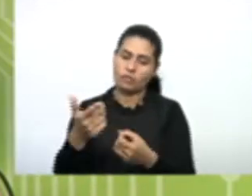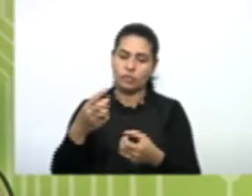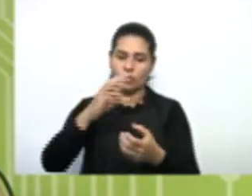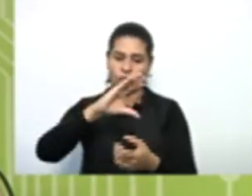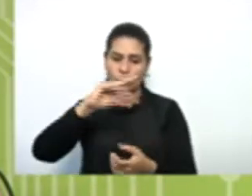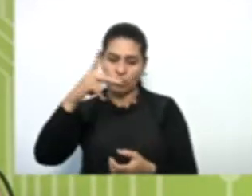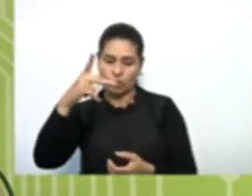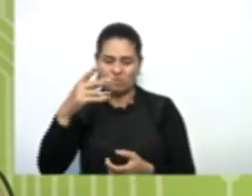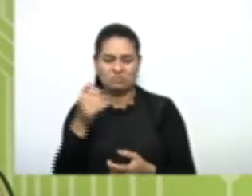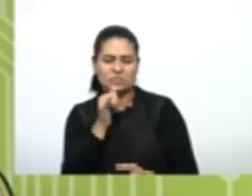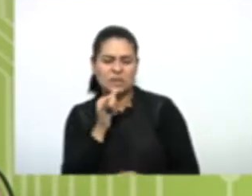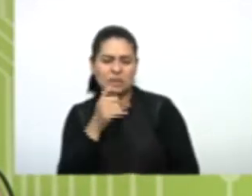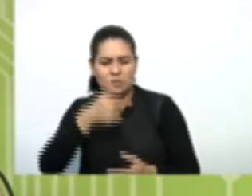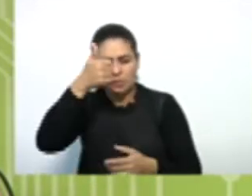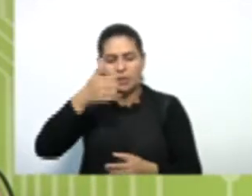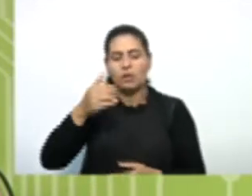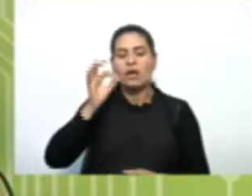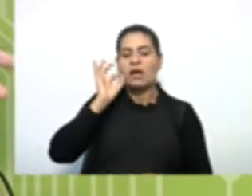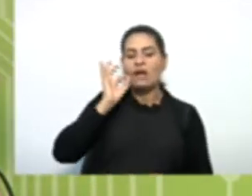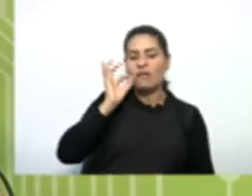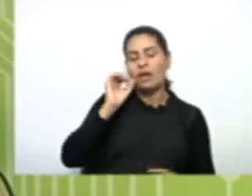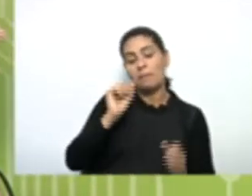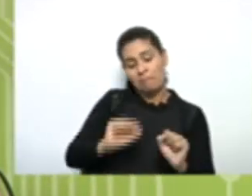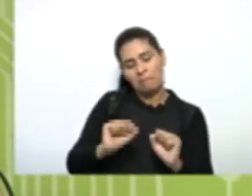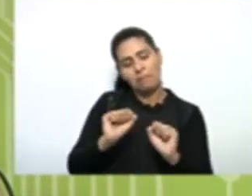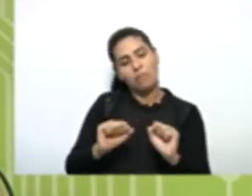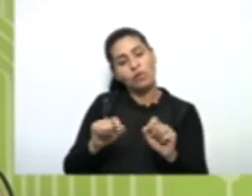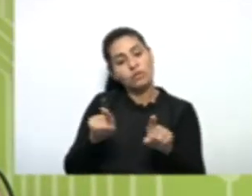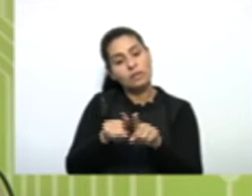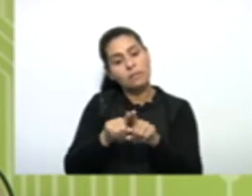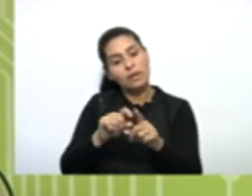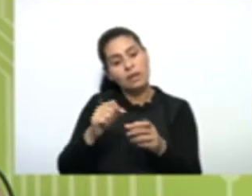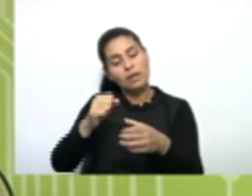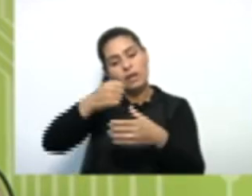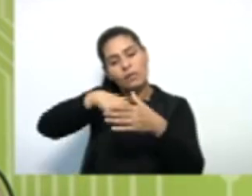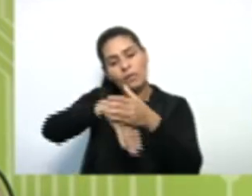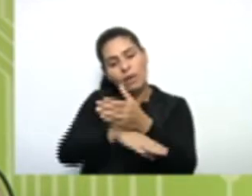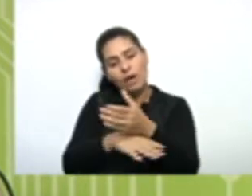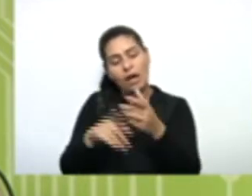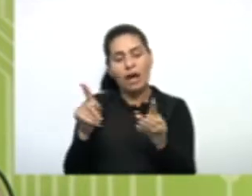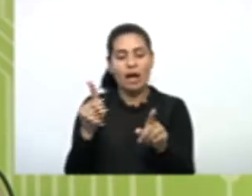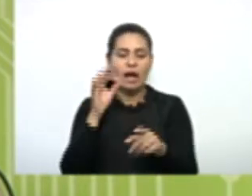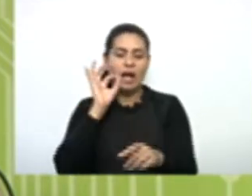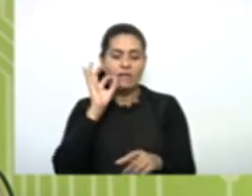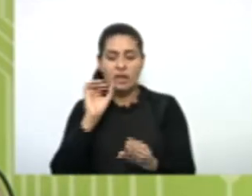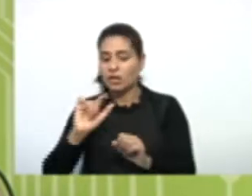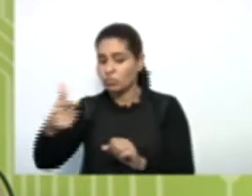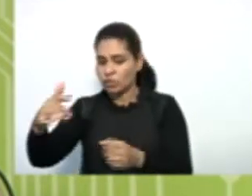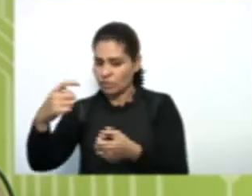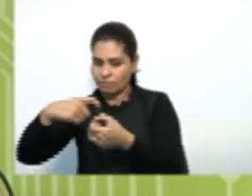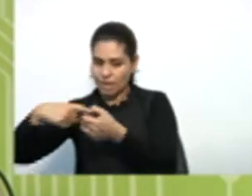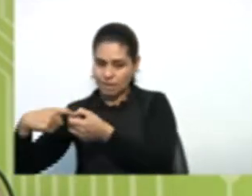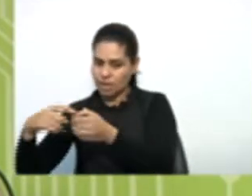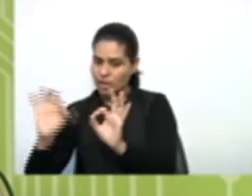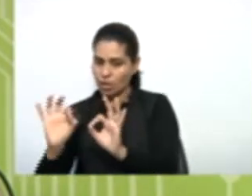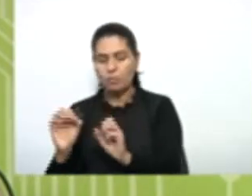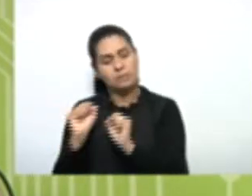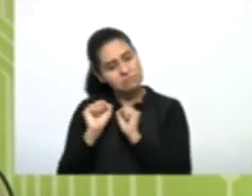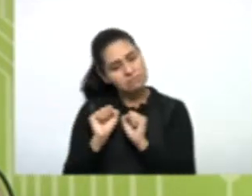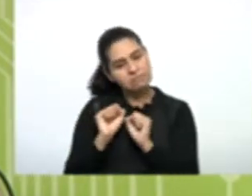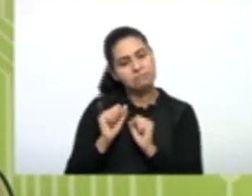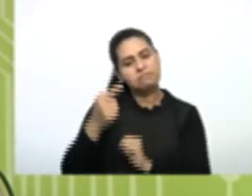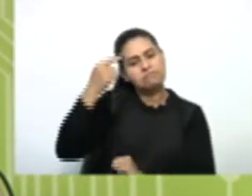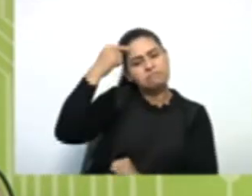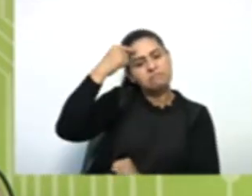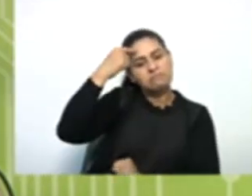de uma torrefação de café, essa instituição pode, por exemplo, torrar café para uma pessoa que não é cooperada. Como funciona? Imagina